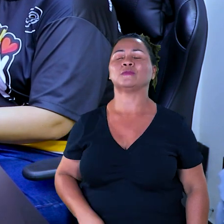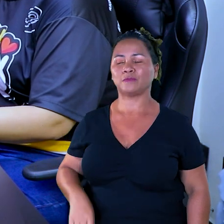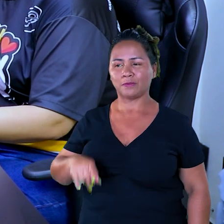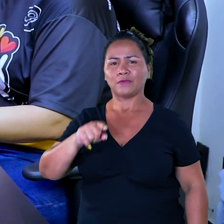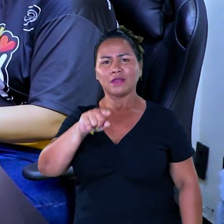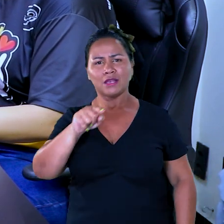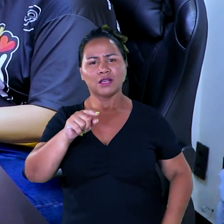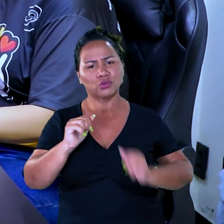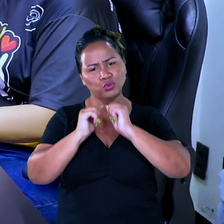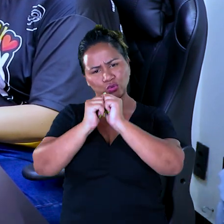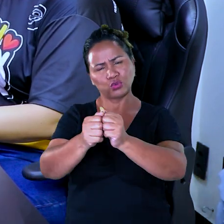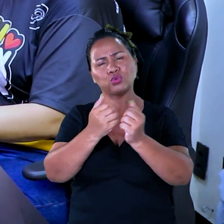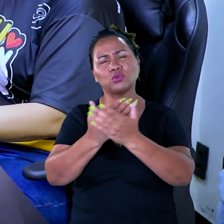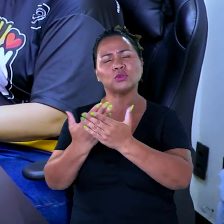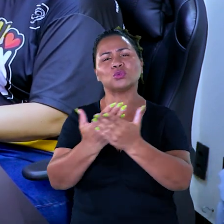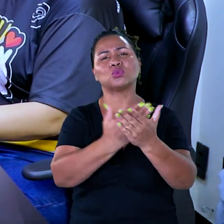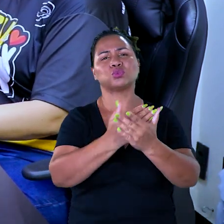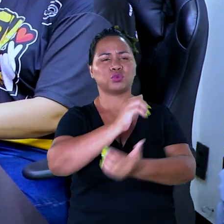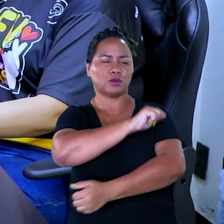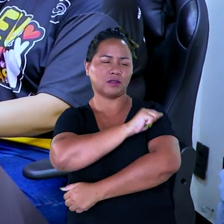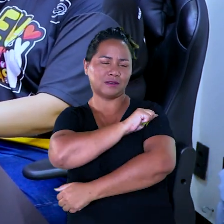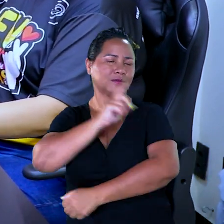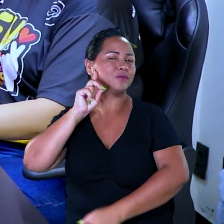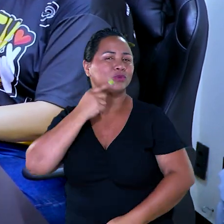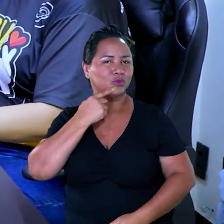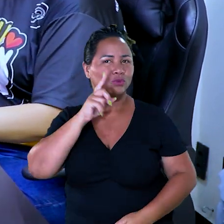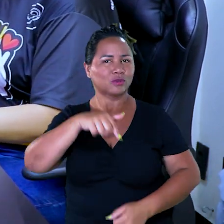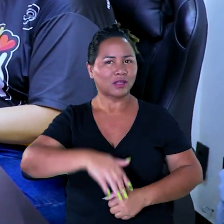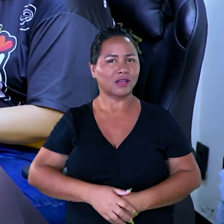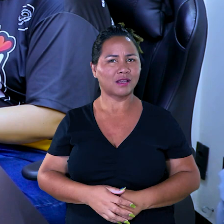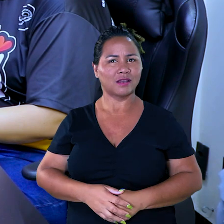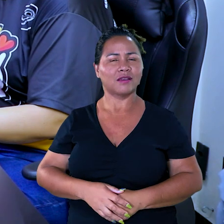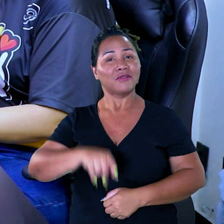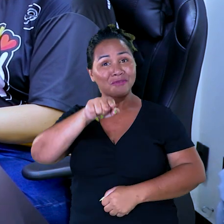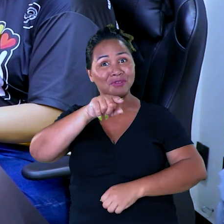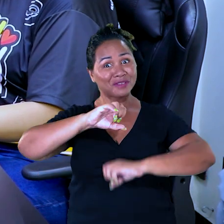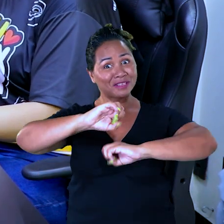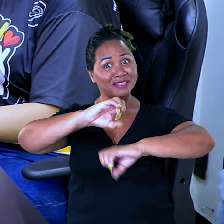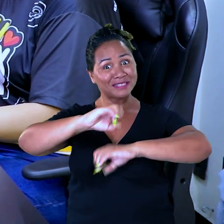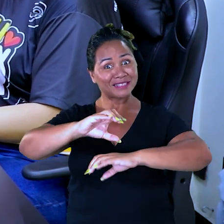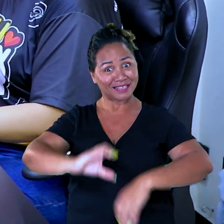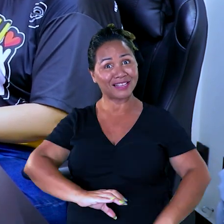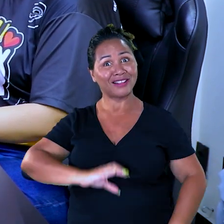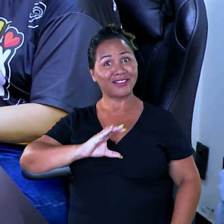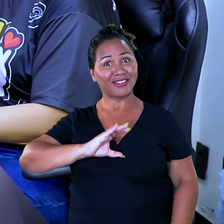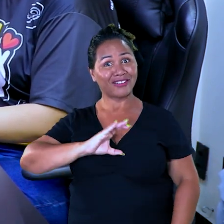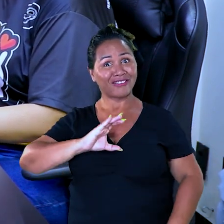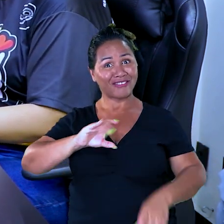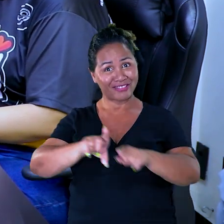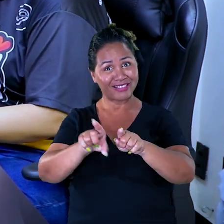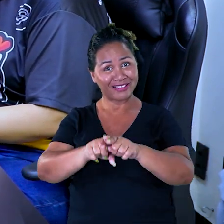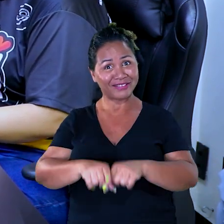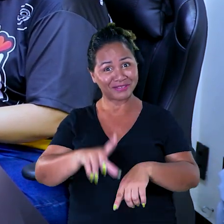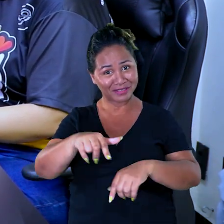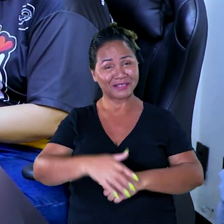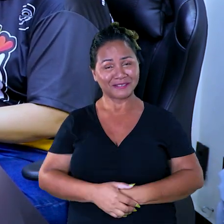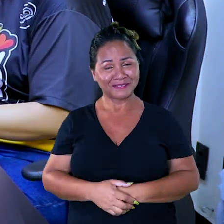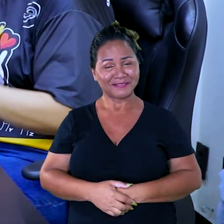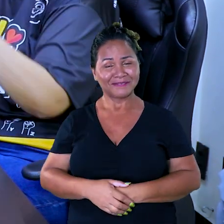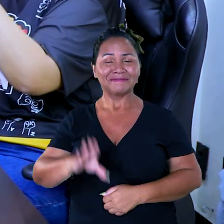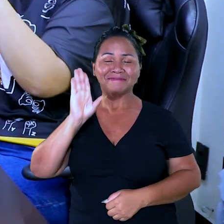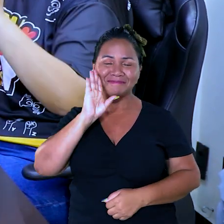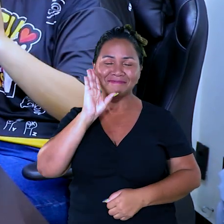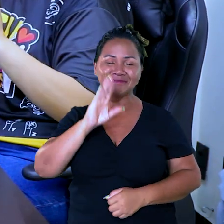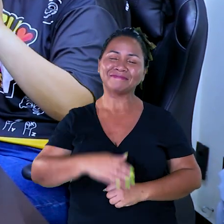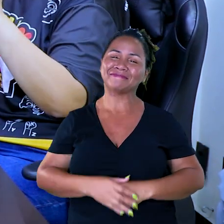alunos surdos. E é diferente, não é, Líbia? O tratar no sentido que ele já tem uma expertise maior em algumas coisas, né? Isso. E